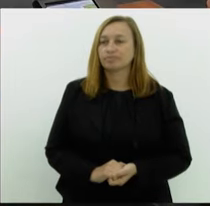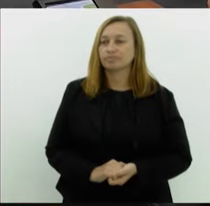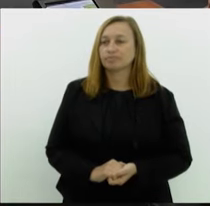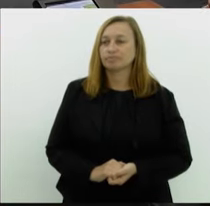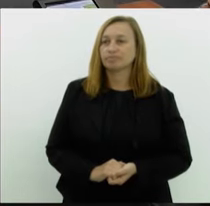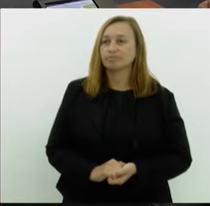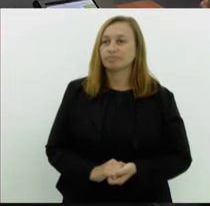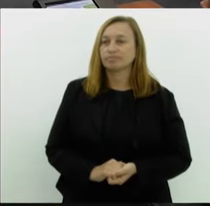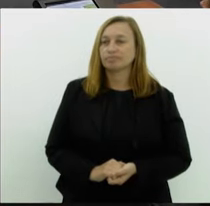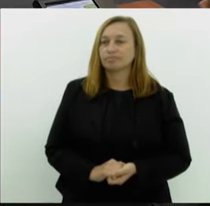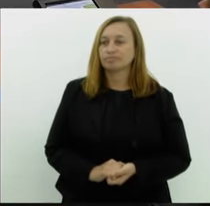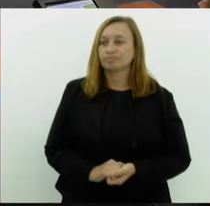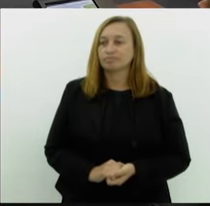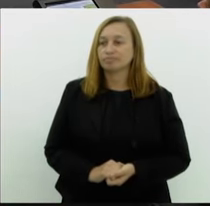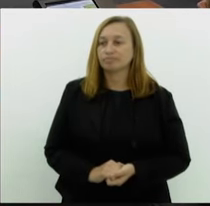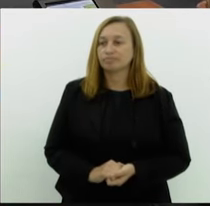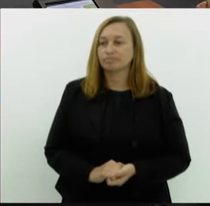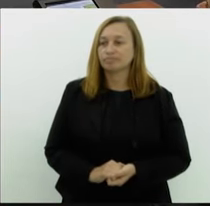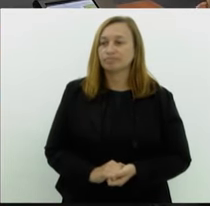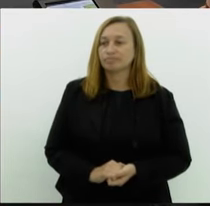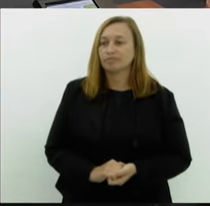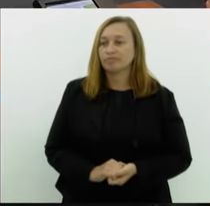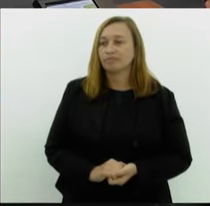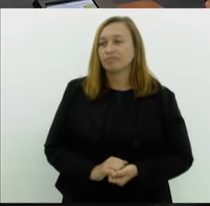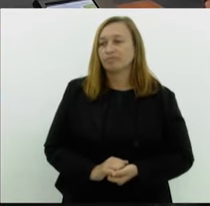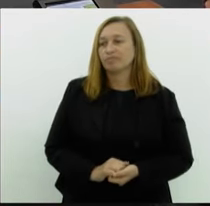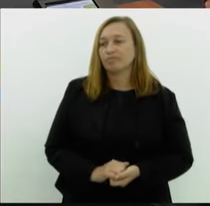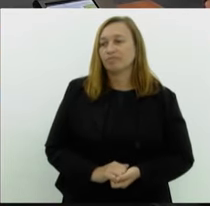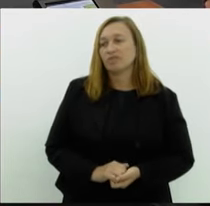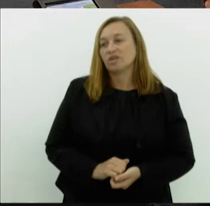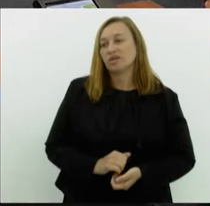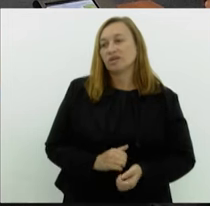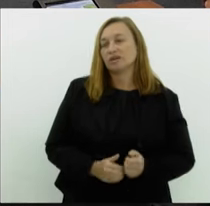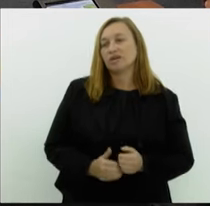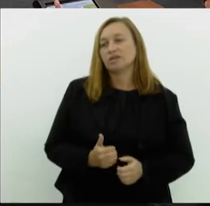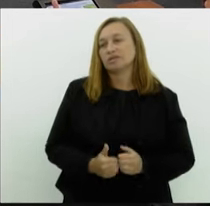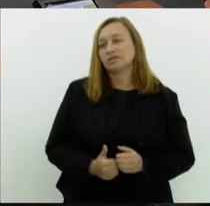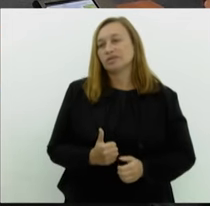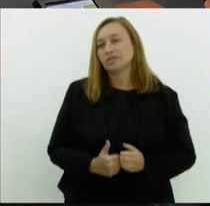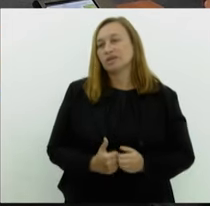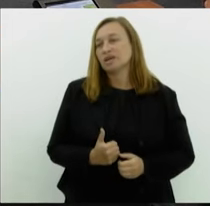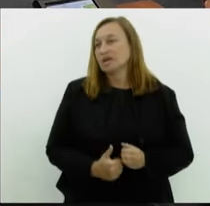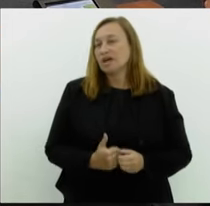Destaque o resultado. Só conferir. Que seis votaram.